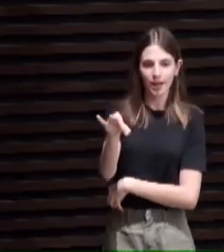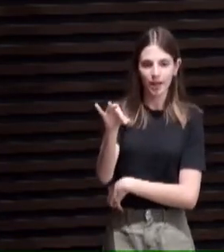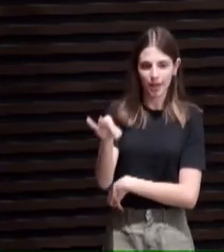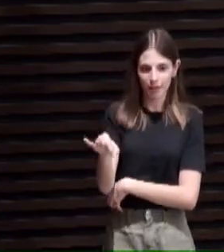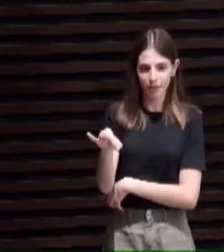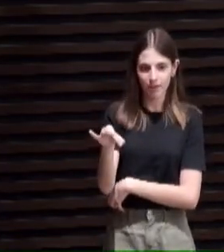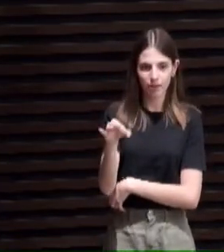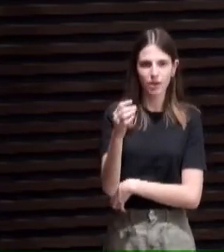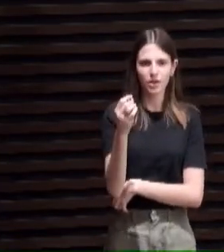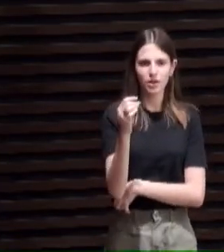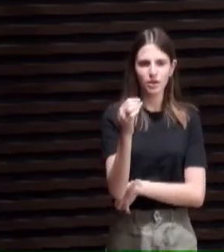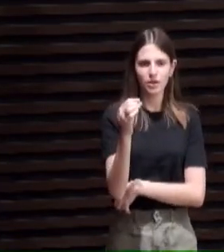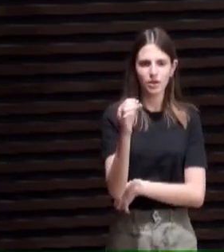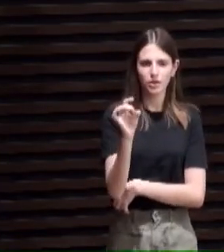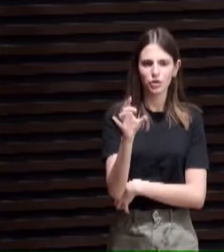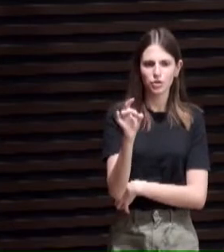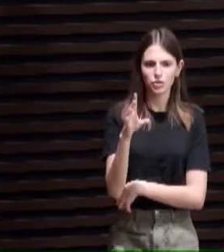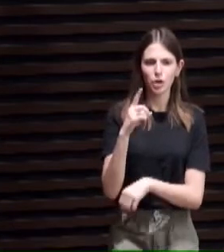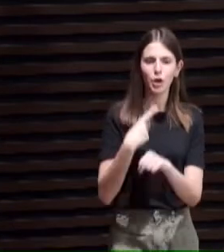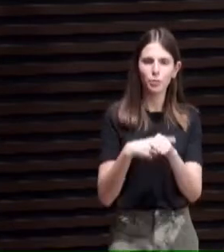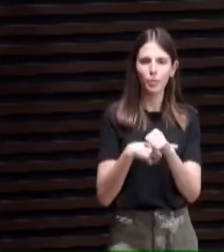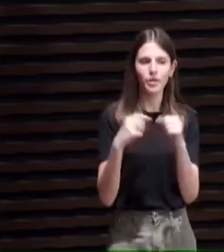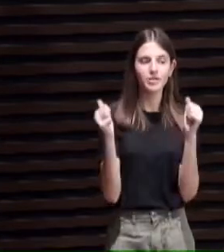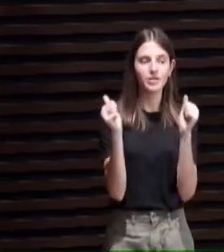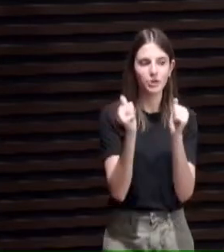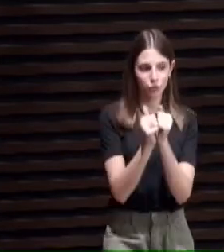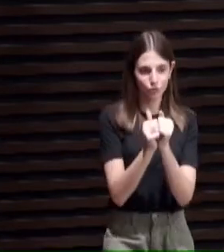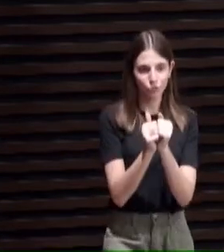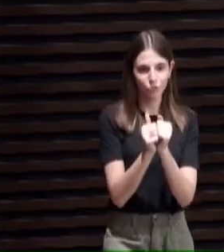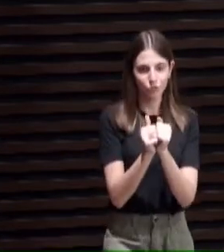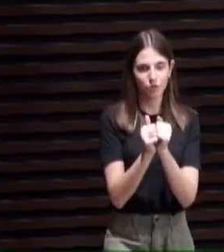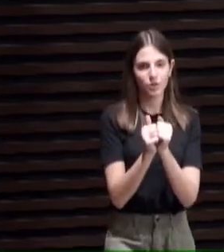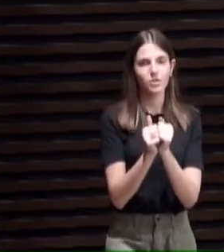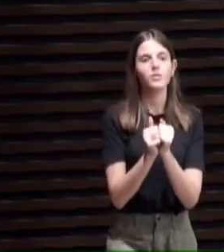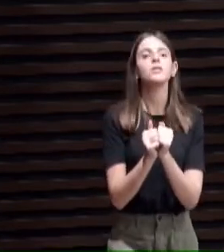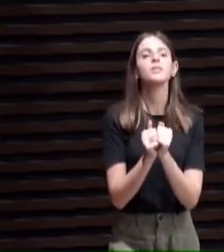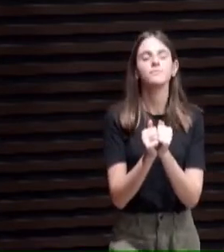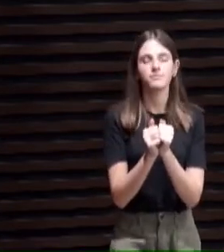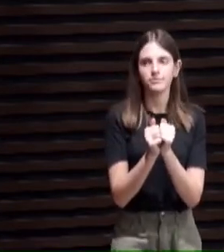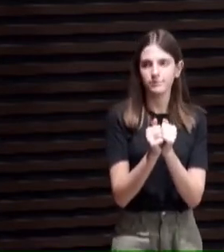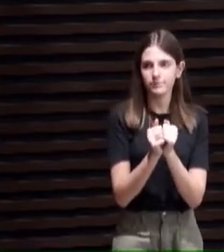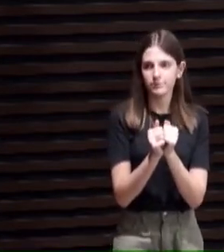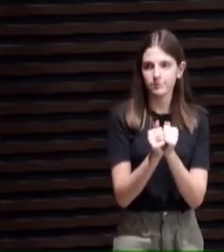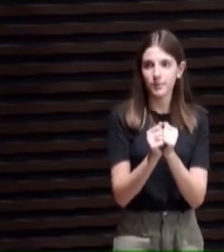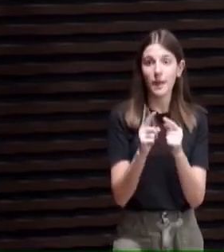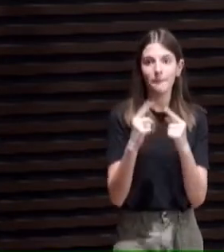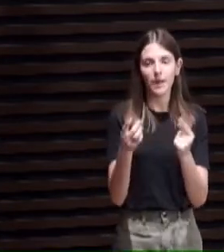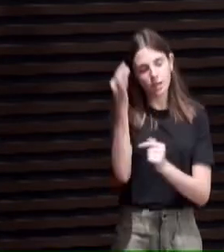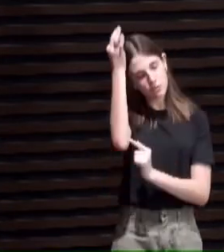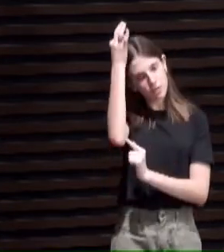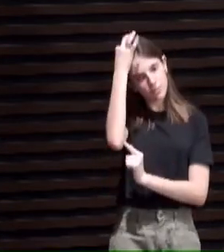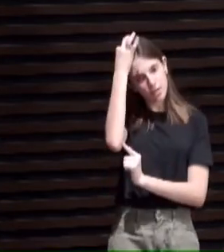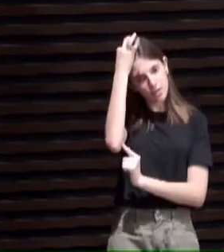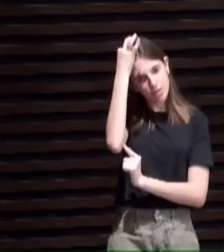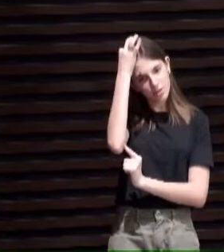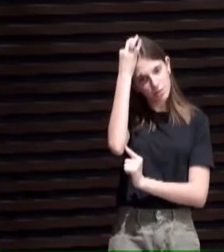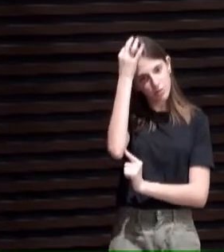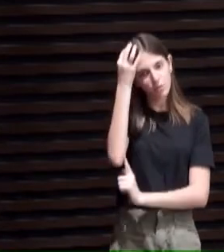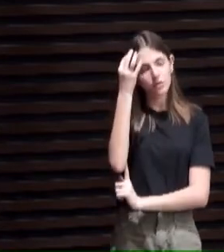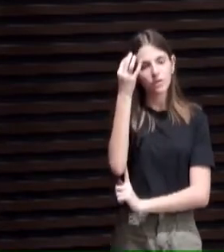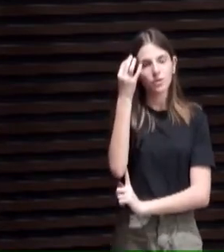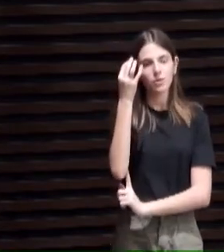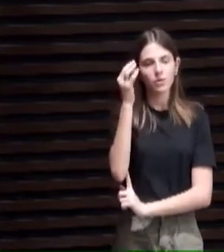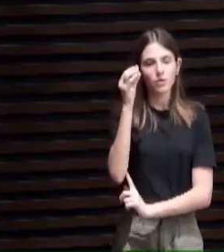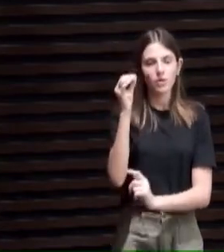reunidos, entendo que um cristão fora do corpo de Cristo não vai frutificar. Porém, o Espírito não age individualmente